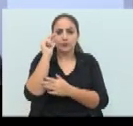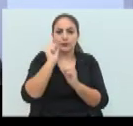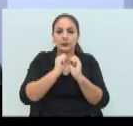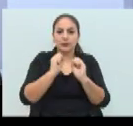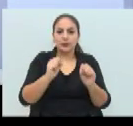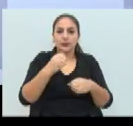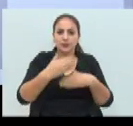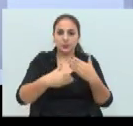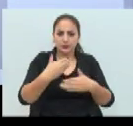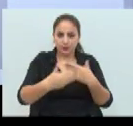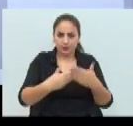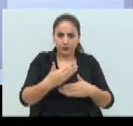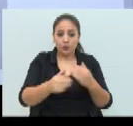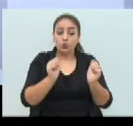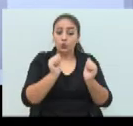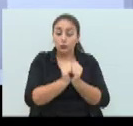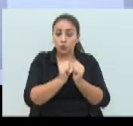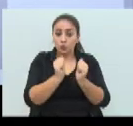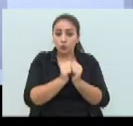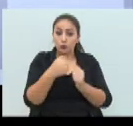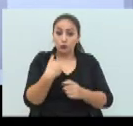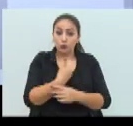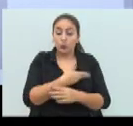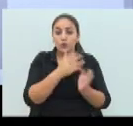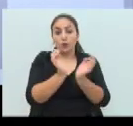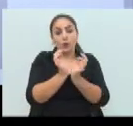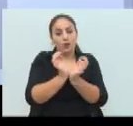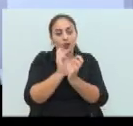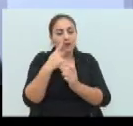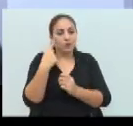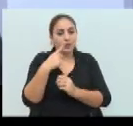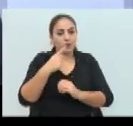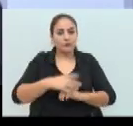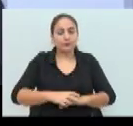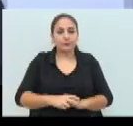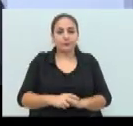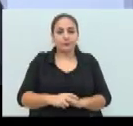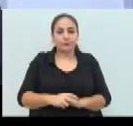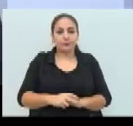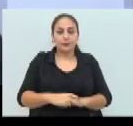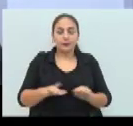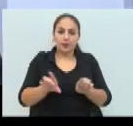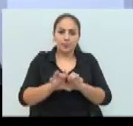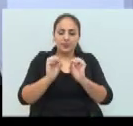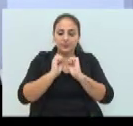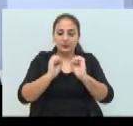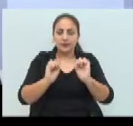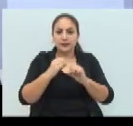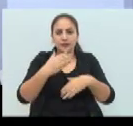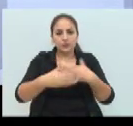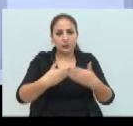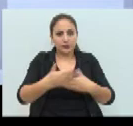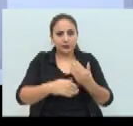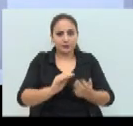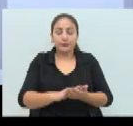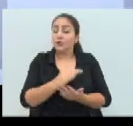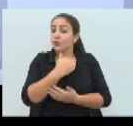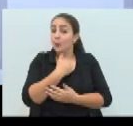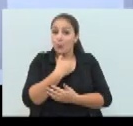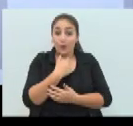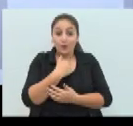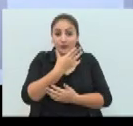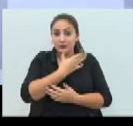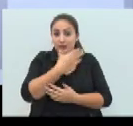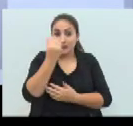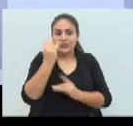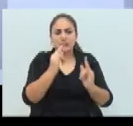com a Secretaria de Desenvolvimento, junto com os nossos colegas vereadores e a Secretaria de Desenvolvimento, e não esquecendo de